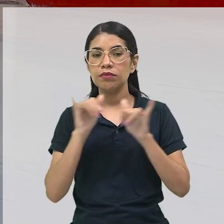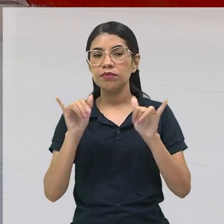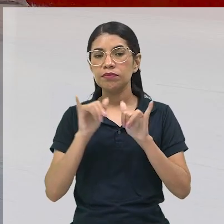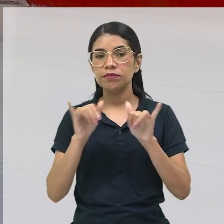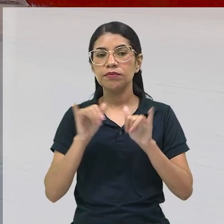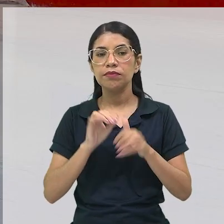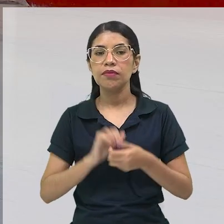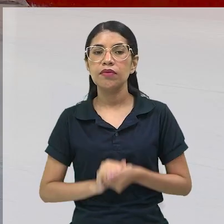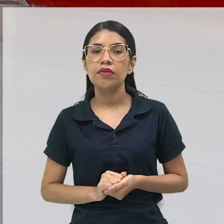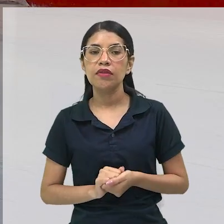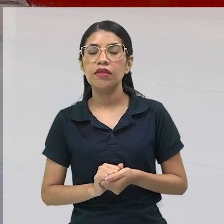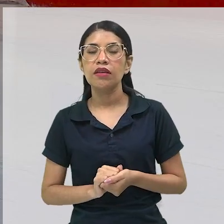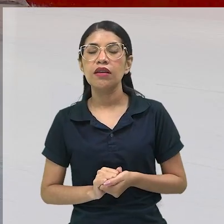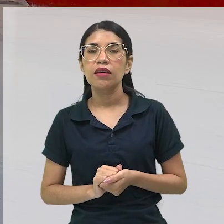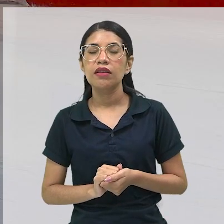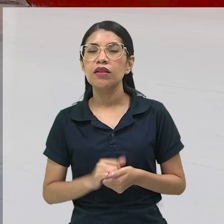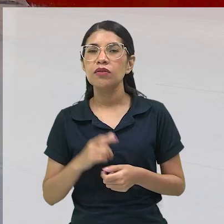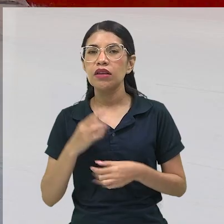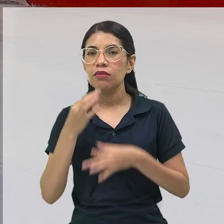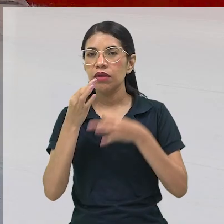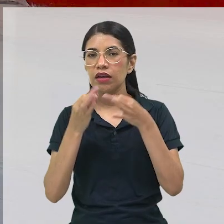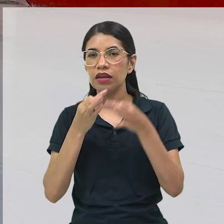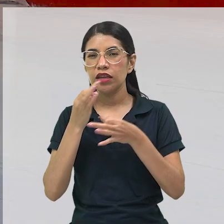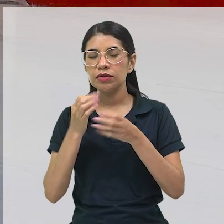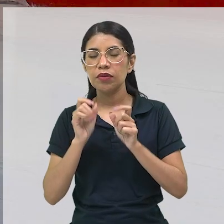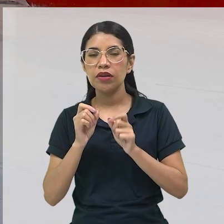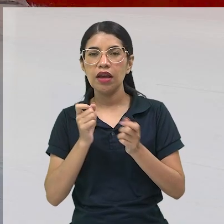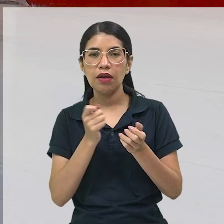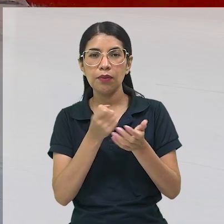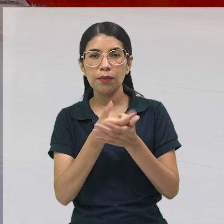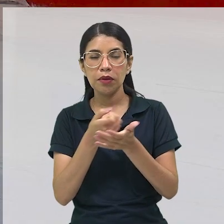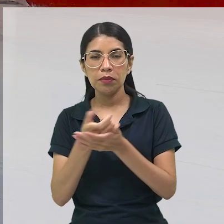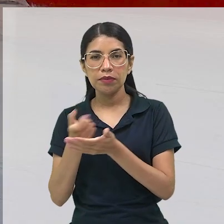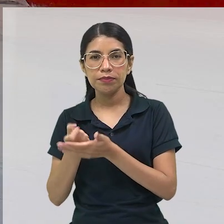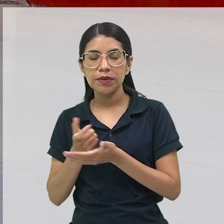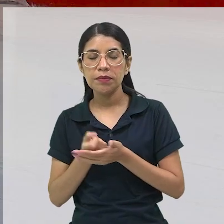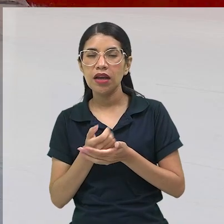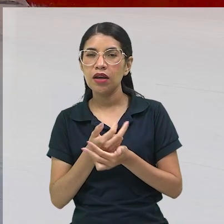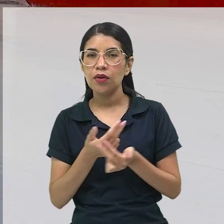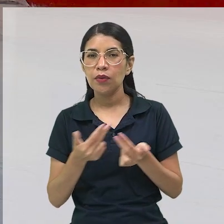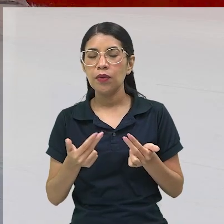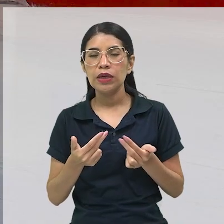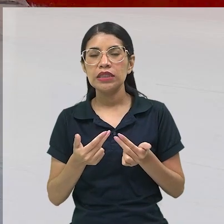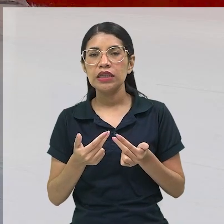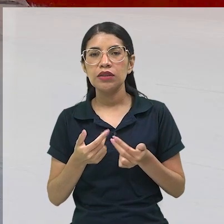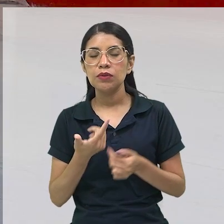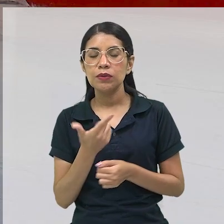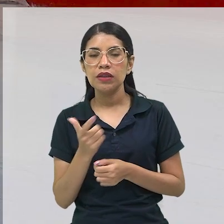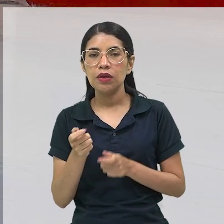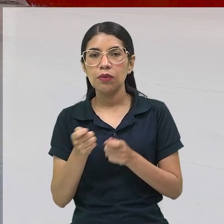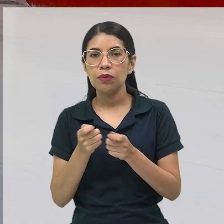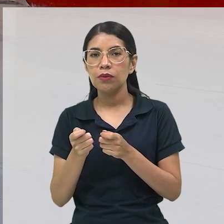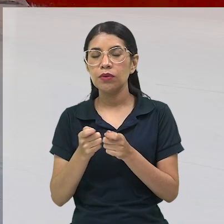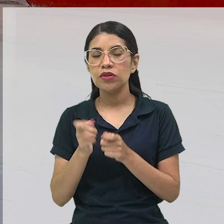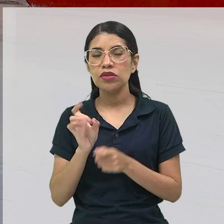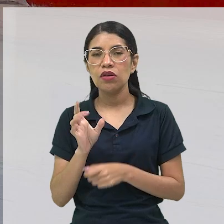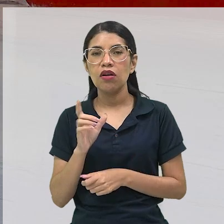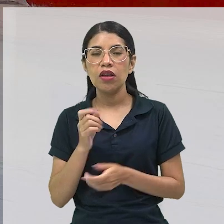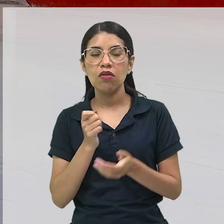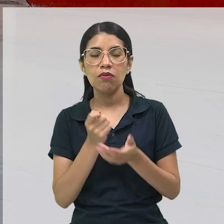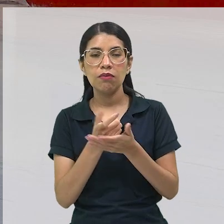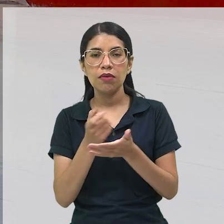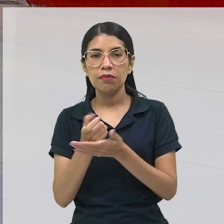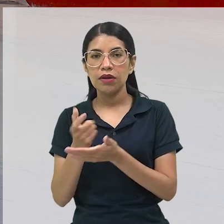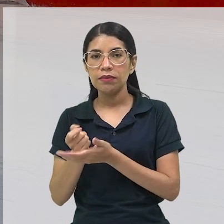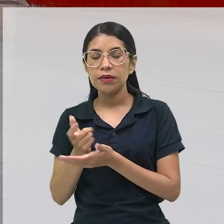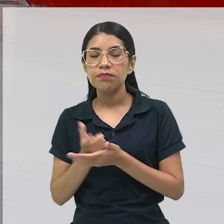Então, a pop art ela já traz uma crítica ao consumismo, né? Esse consumismo descontrolado, onde as pessoas só querem ter,